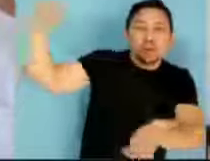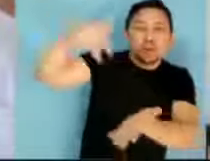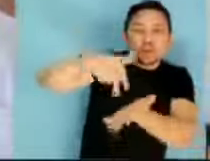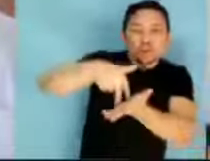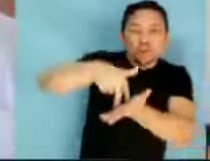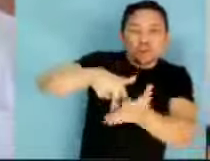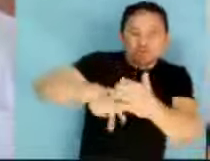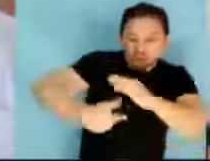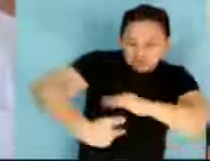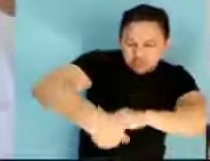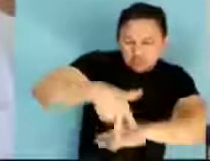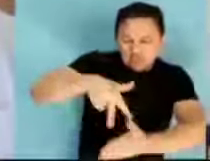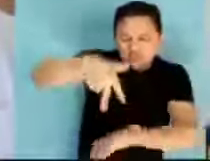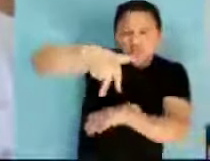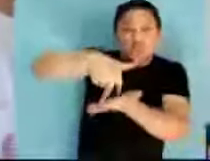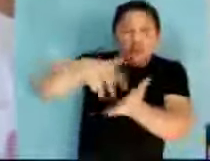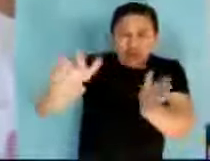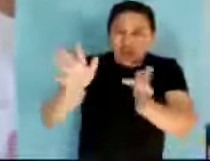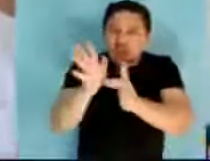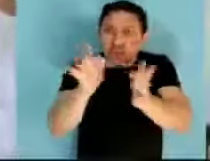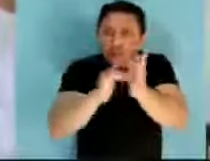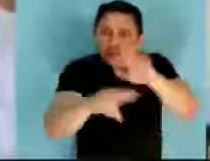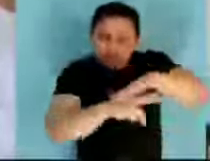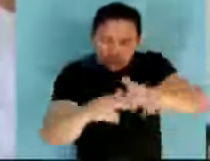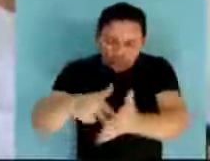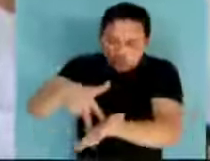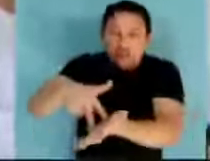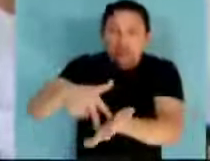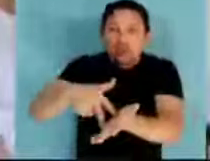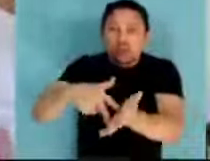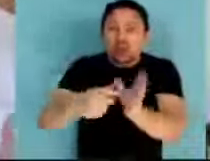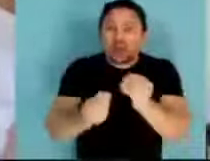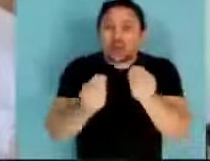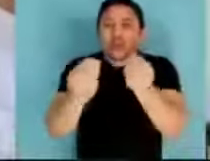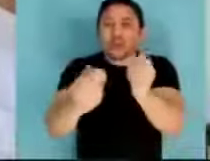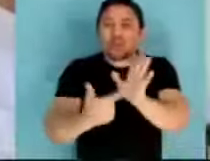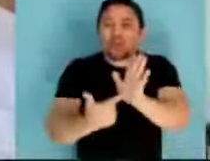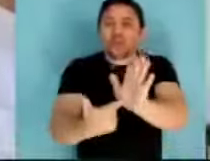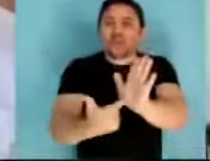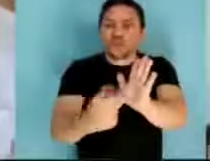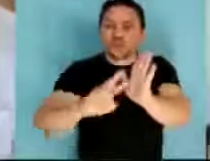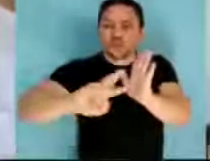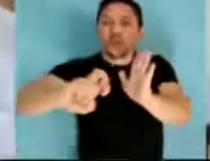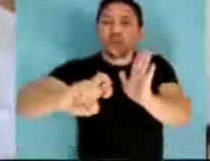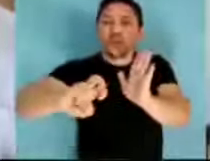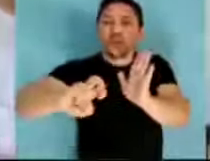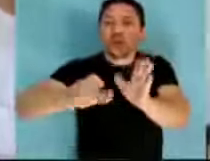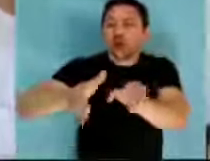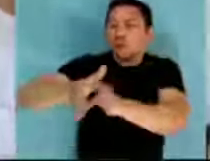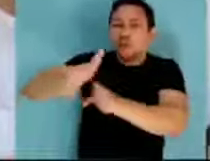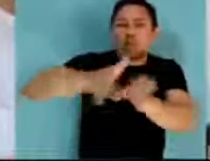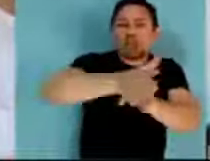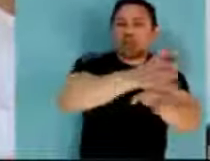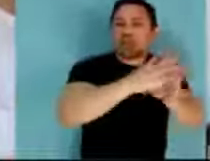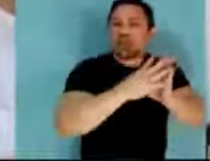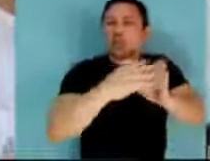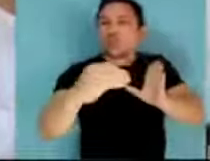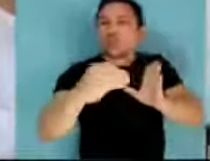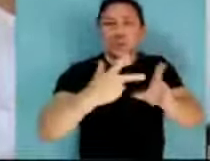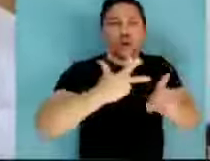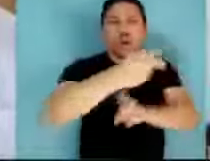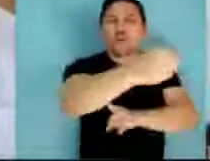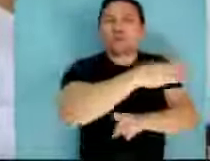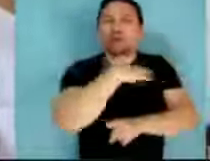da ressurreição. Aquilo que Jesus já viveu, e que nos deu como o supremo dom de Deus,